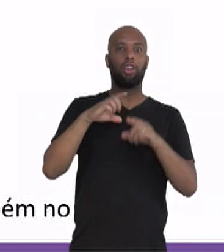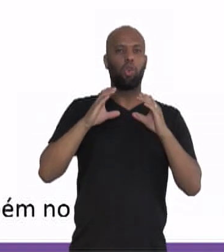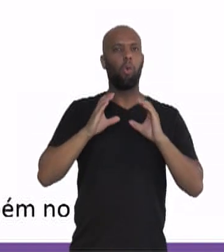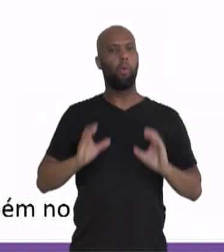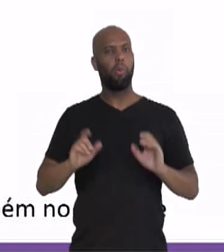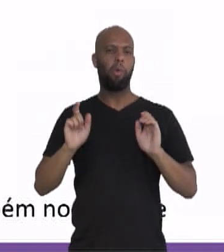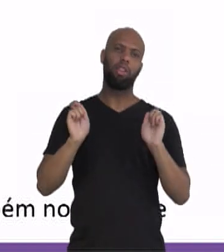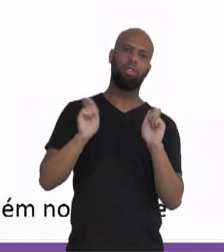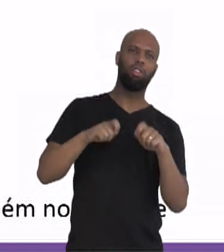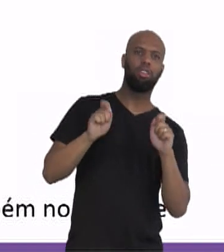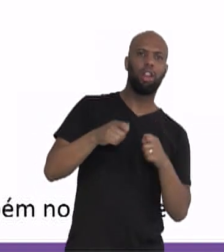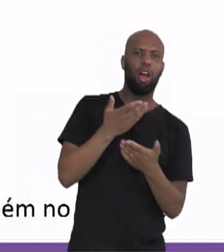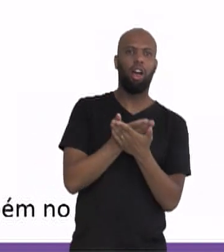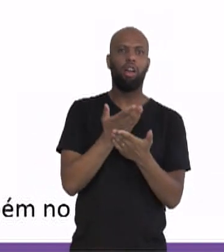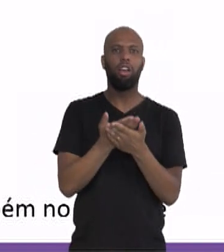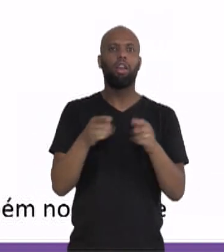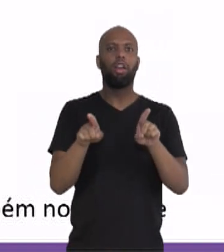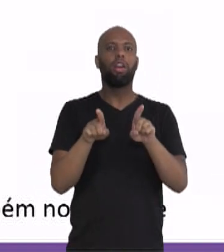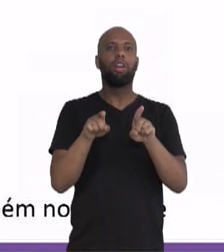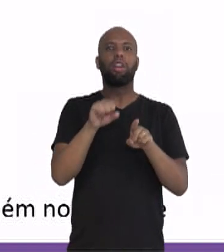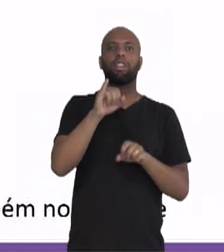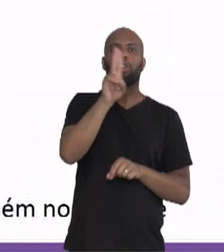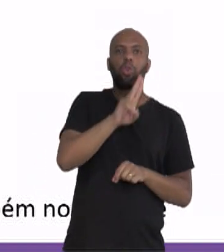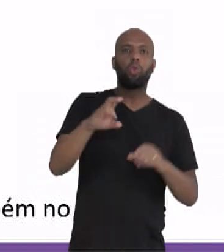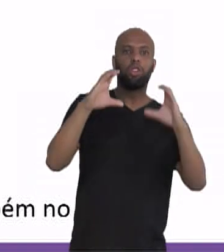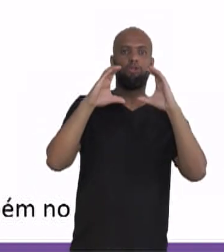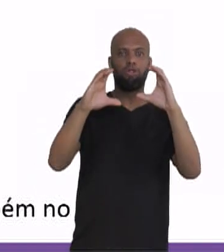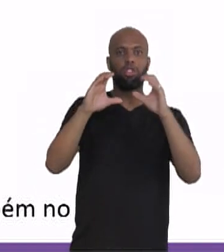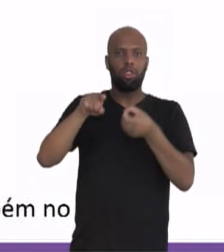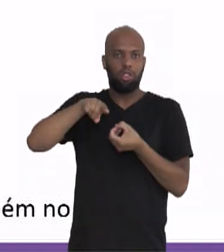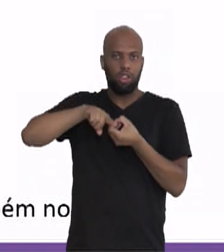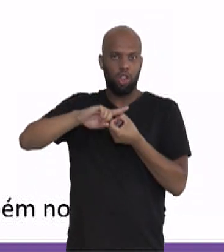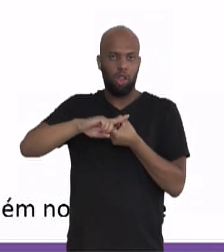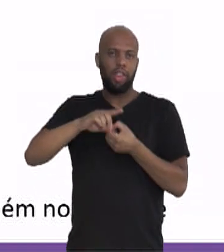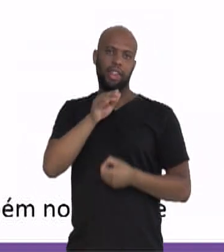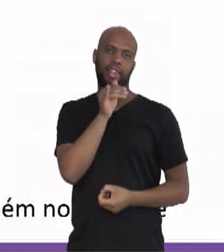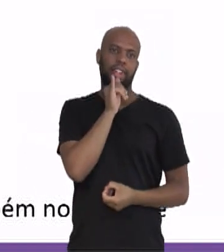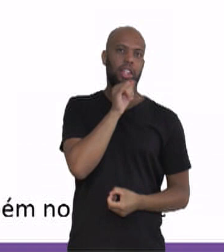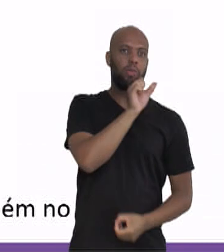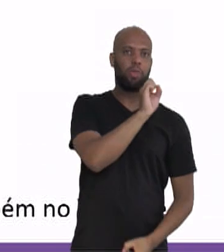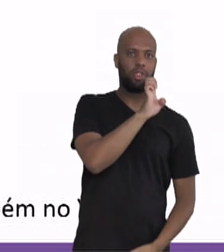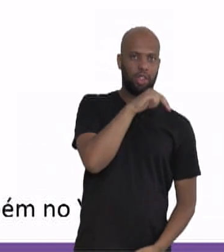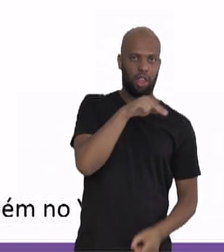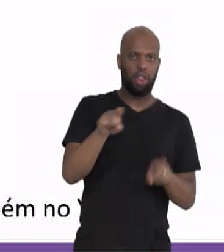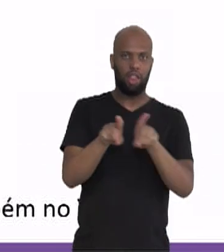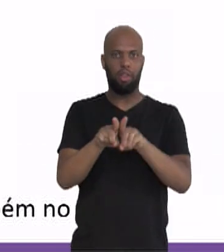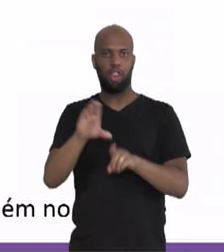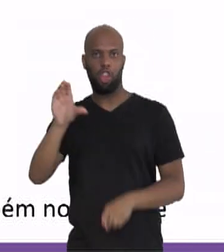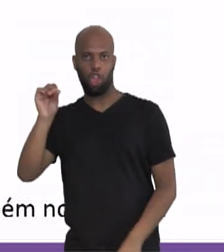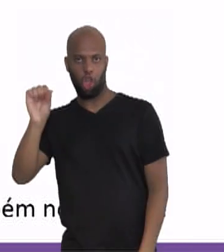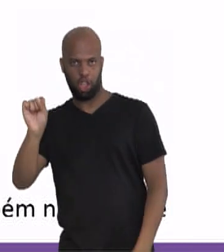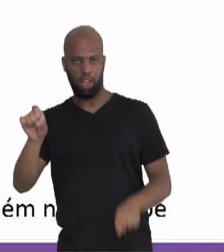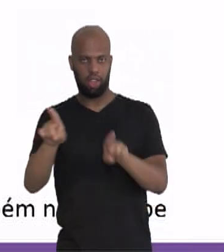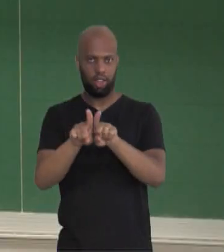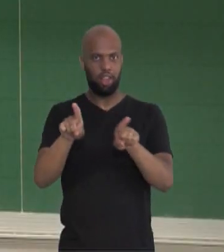estudados e compreendidos quando descritos por meio de funções trigonométricas como seno e cosseno. Então,